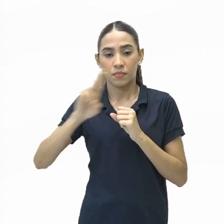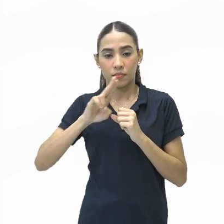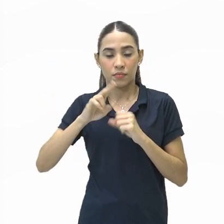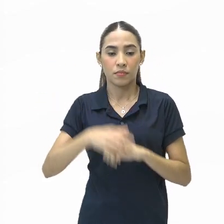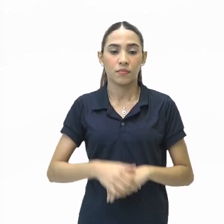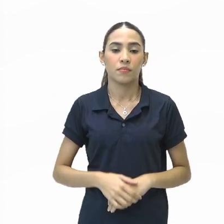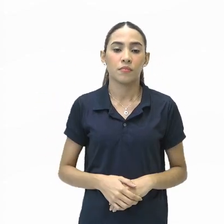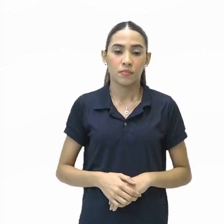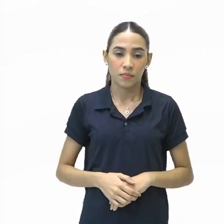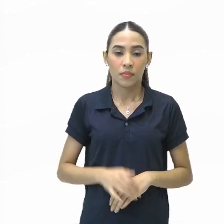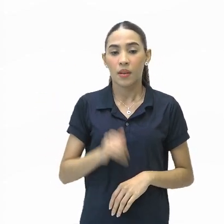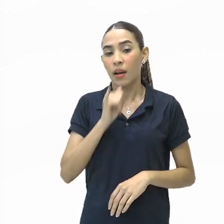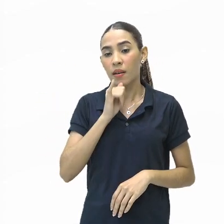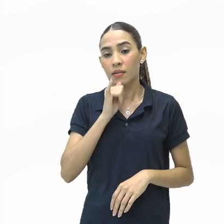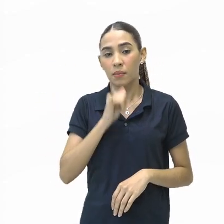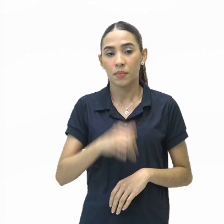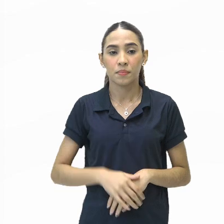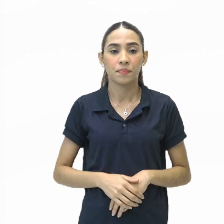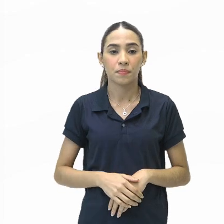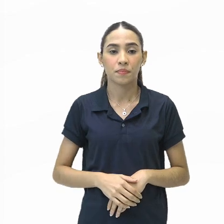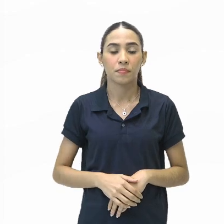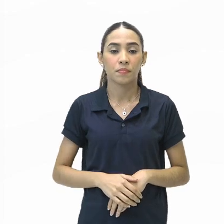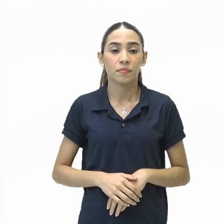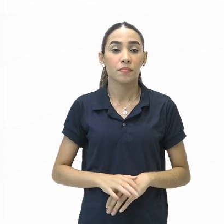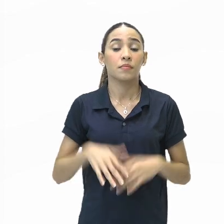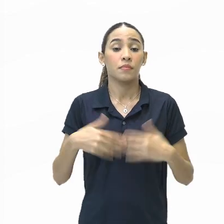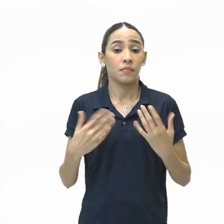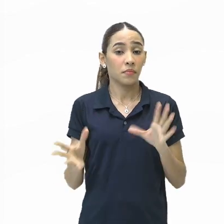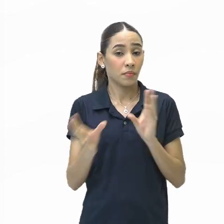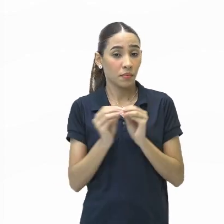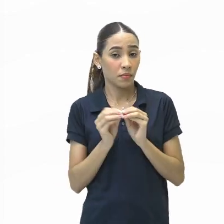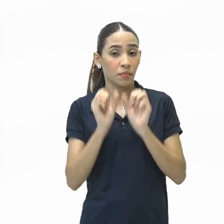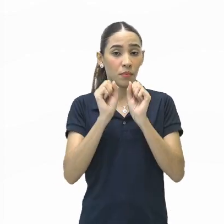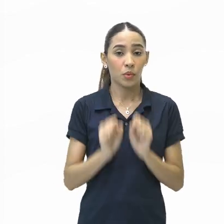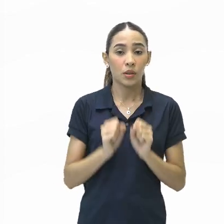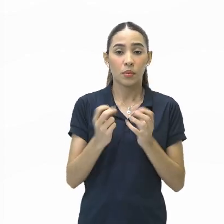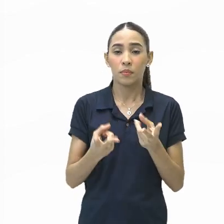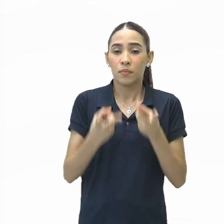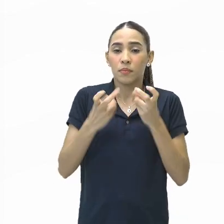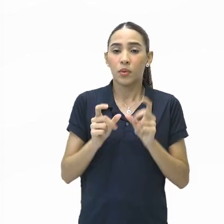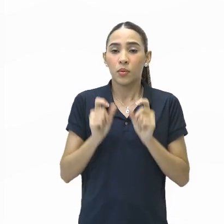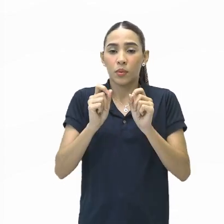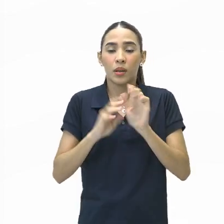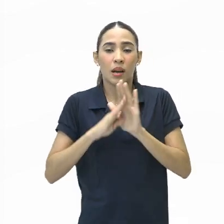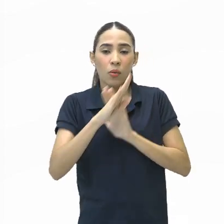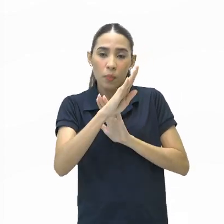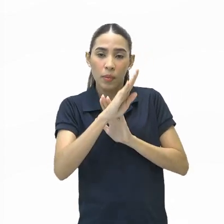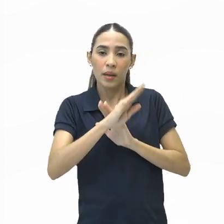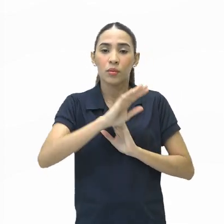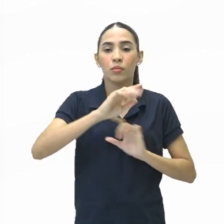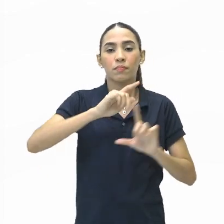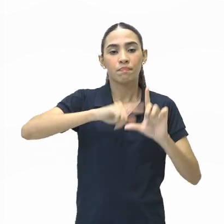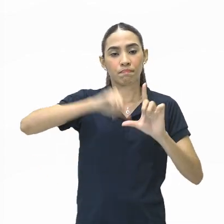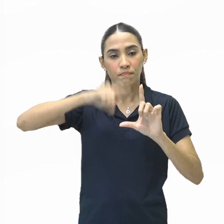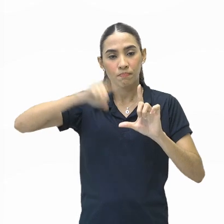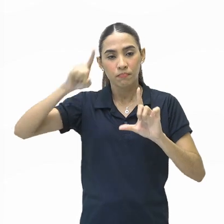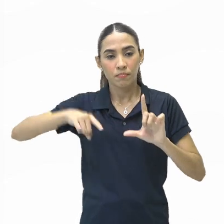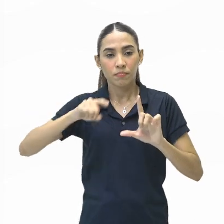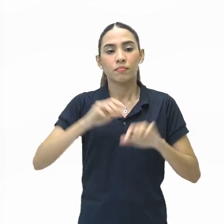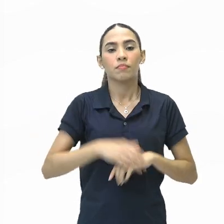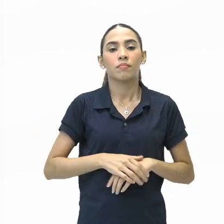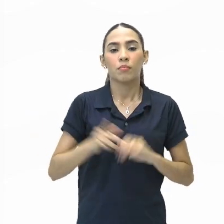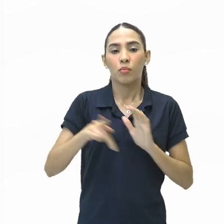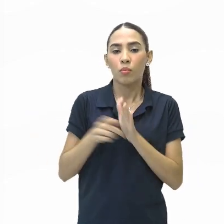nesse sentido. O exemplo diz o seguinte: em resumo, podemos notar o aumento das taxas